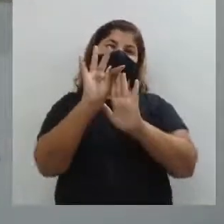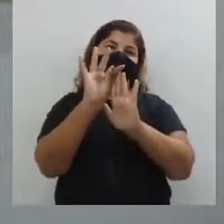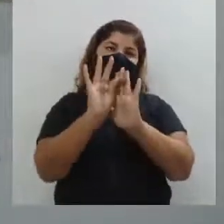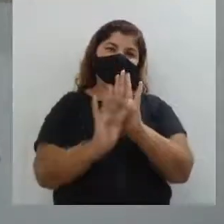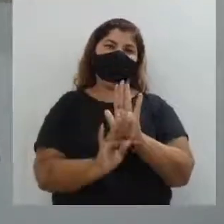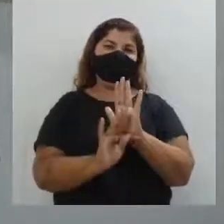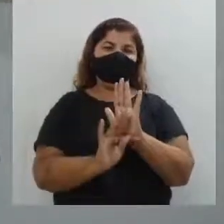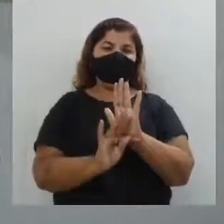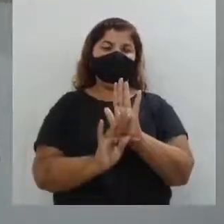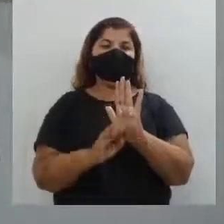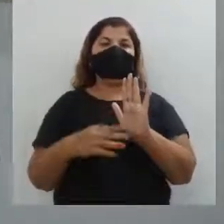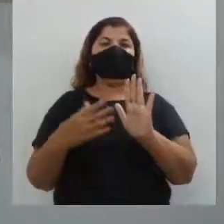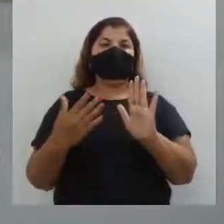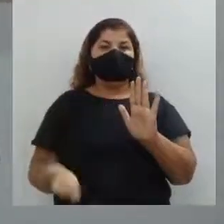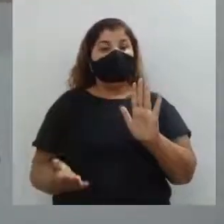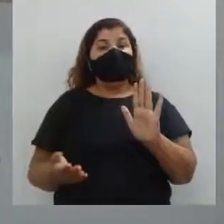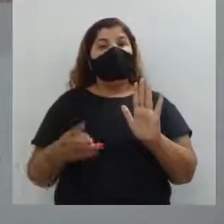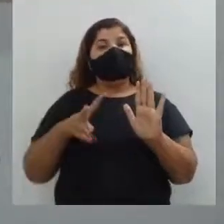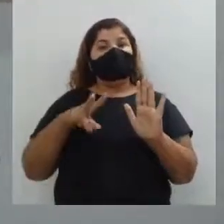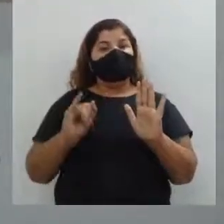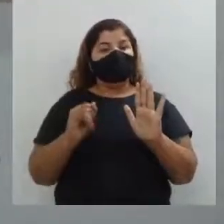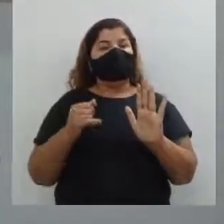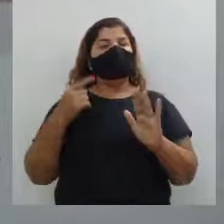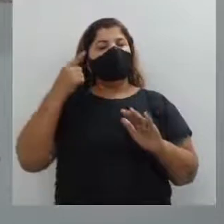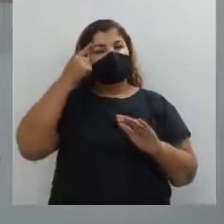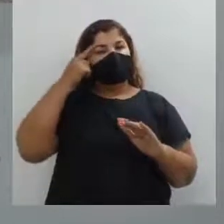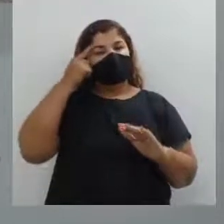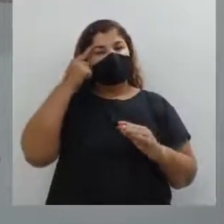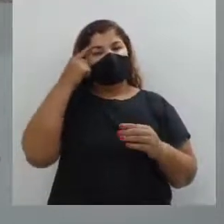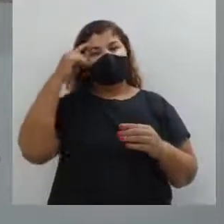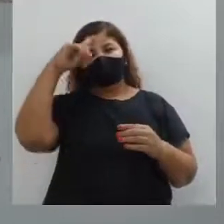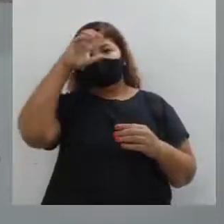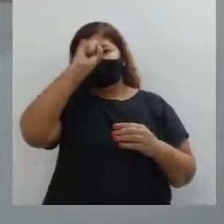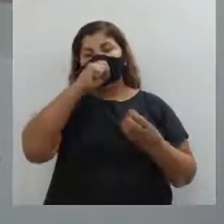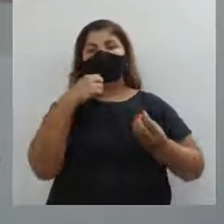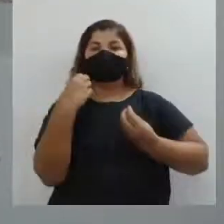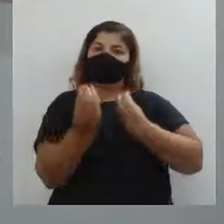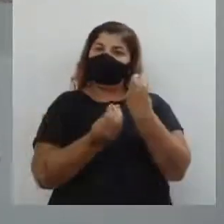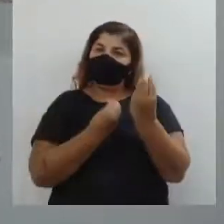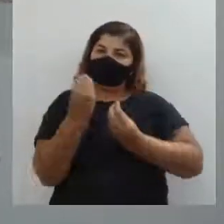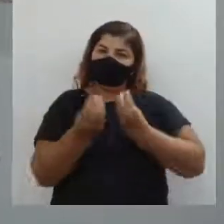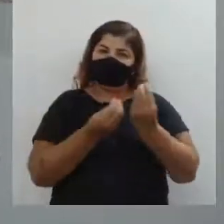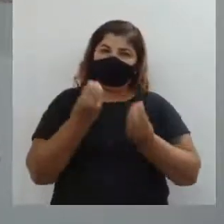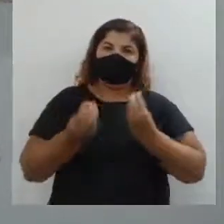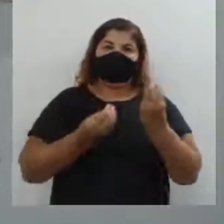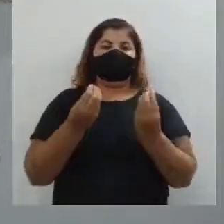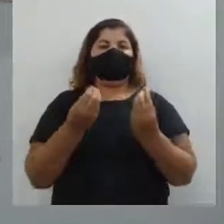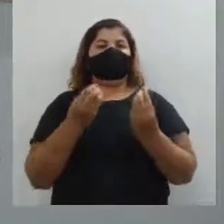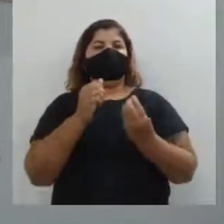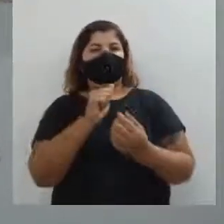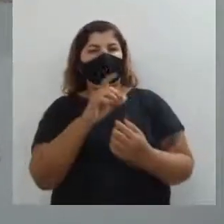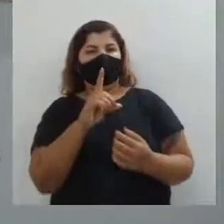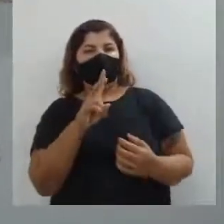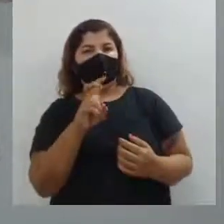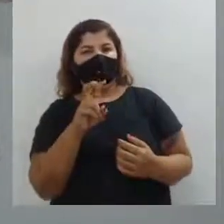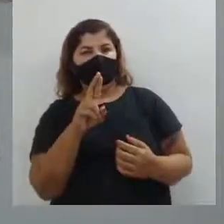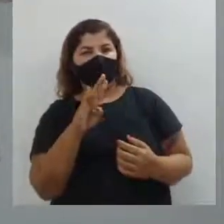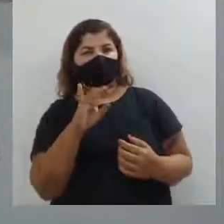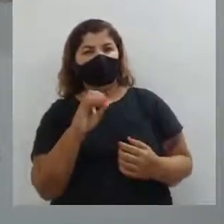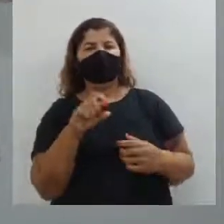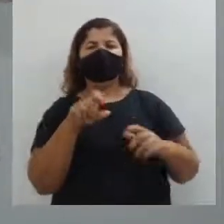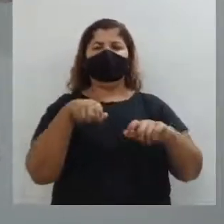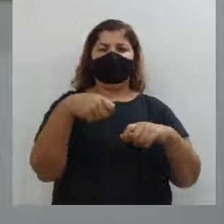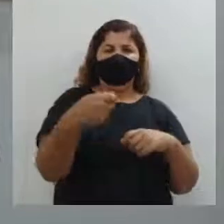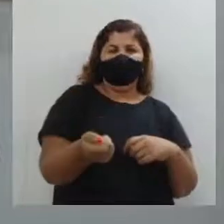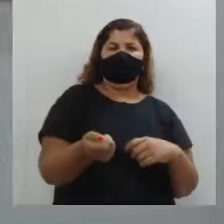Então, vamos fazer aqui algumas reflexões, compreender um pouco sobre o advérbio, né, a sua função,